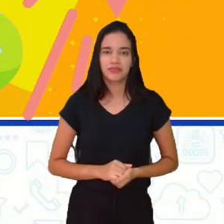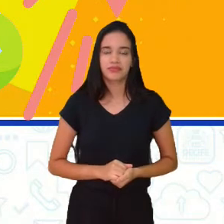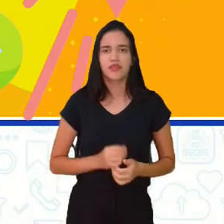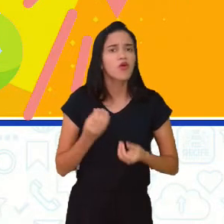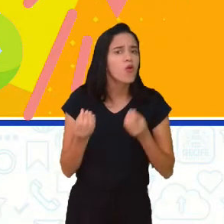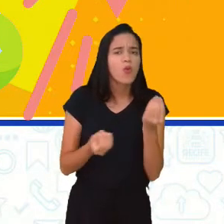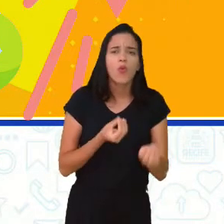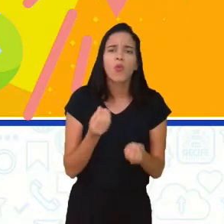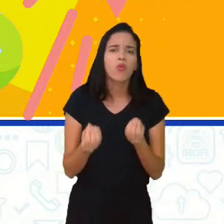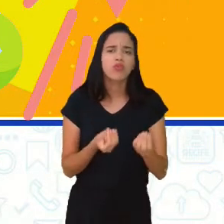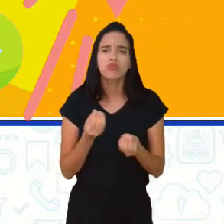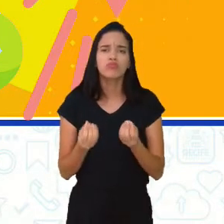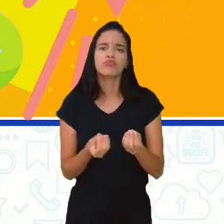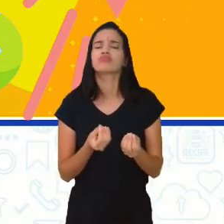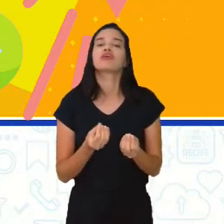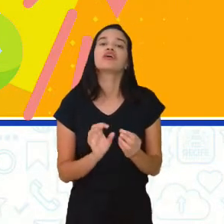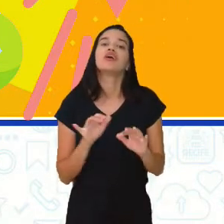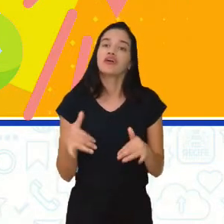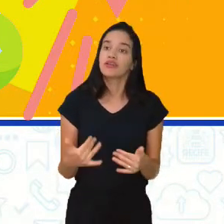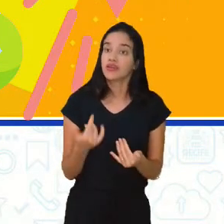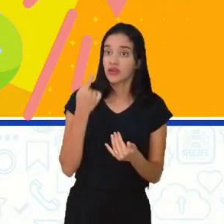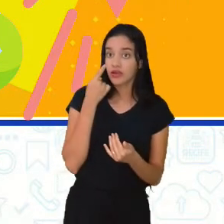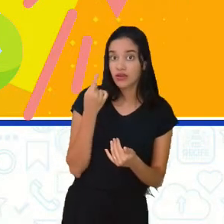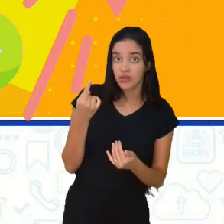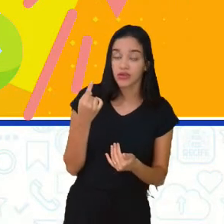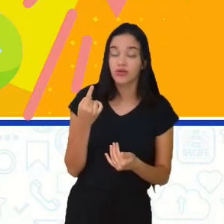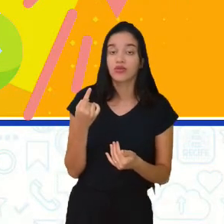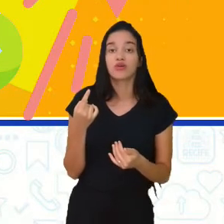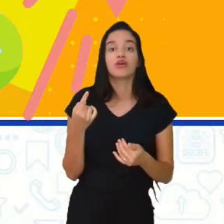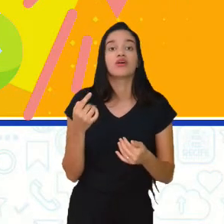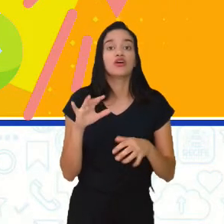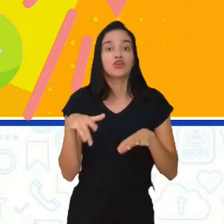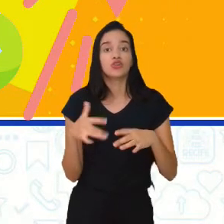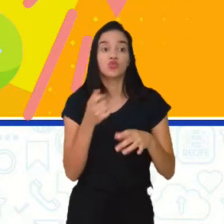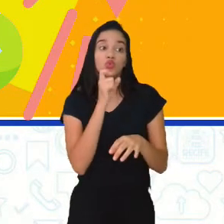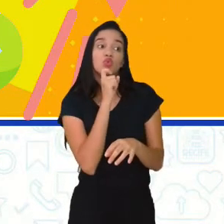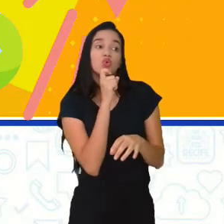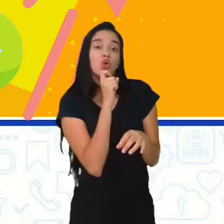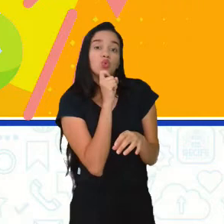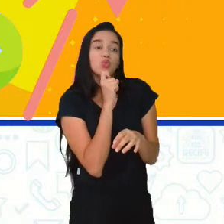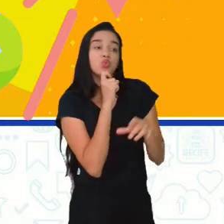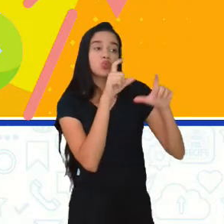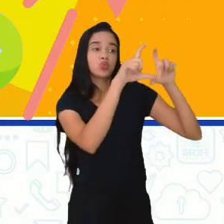Como assim, professora? Então, no congelador, é o que eu quero ali, olha,